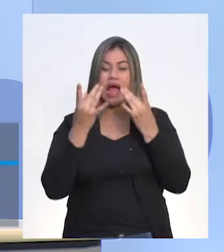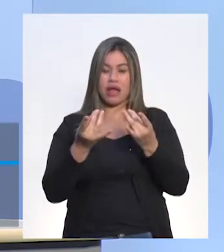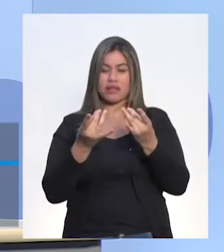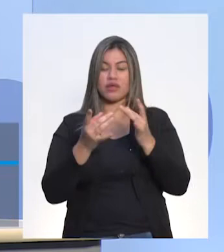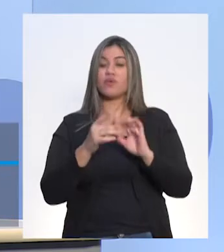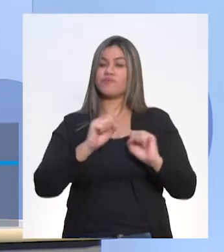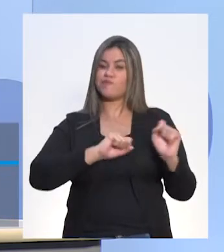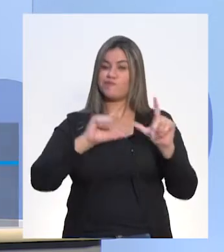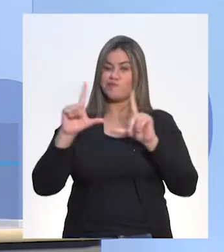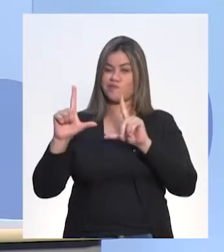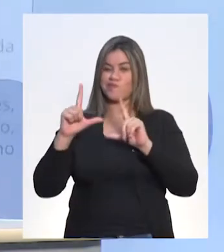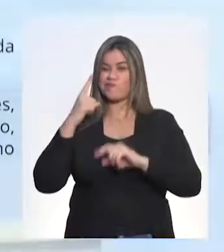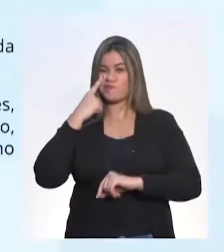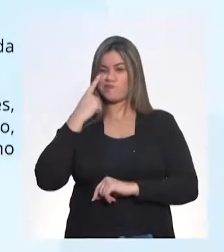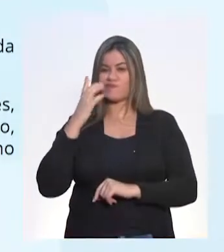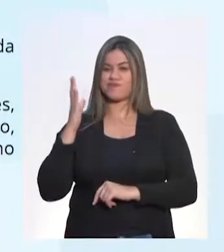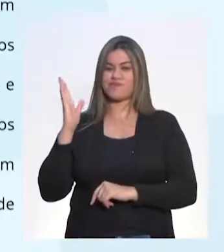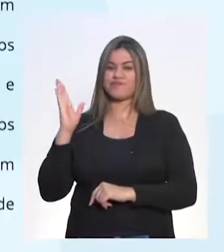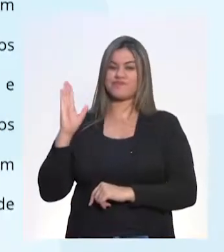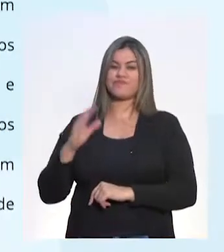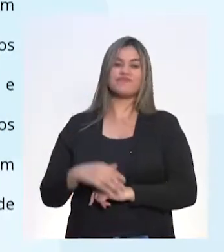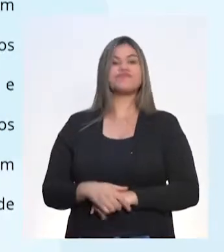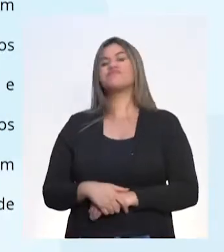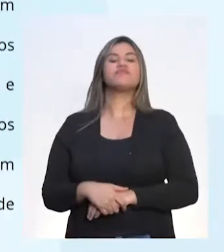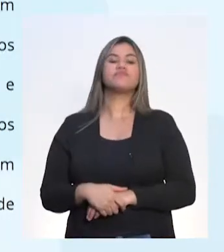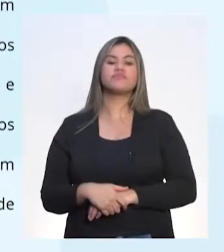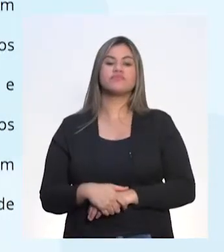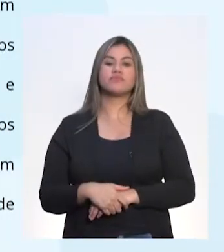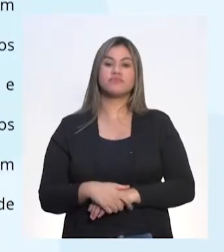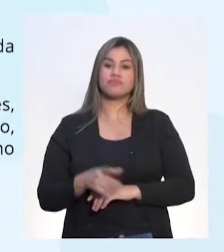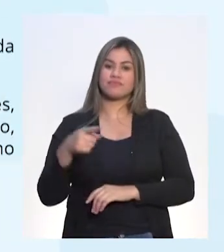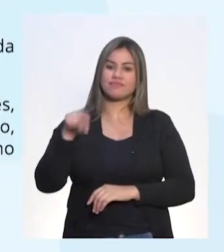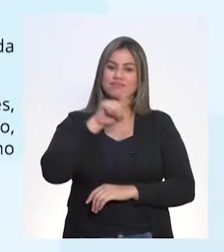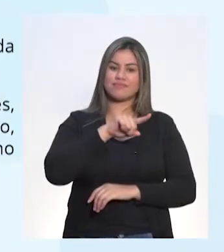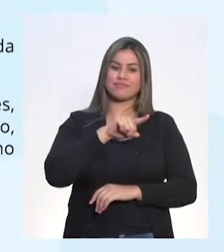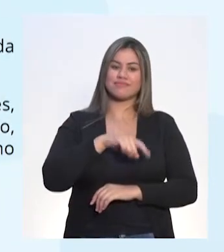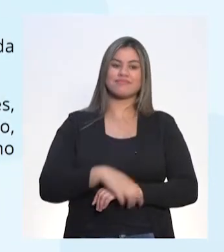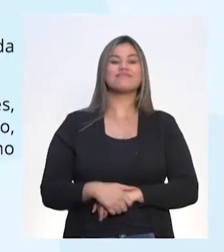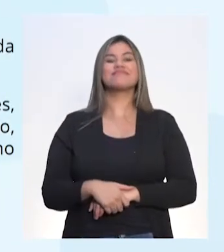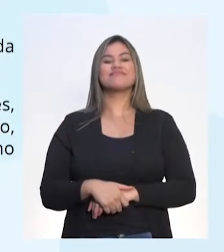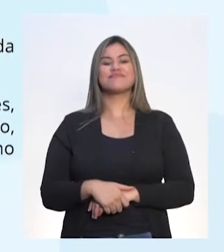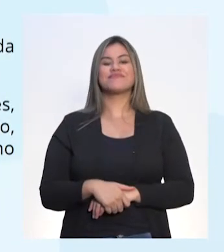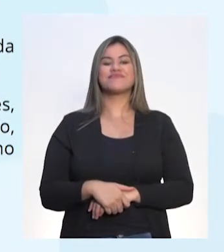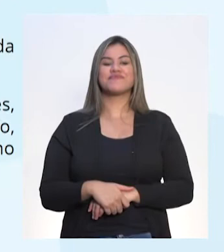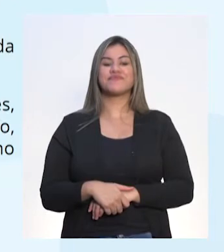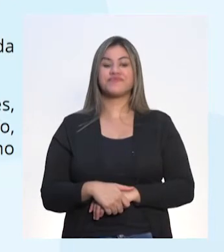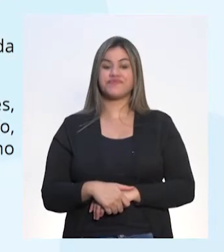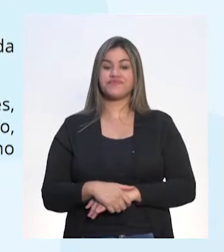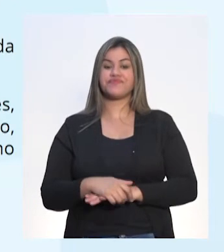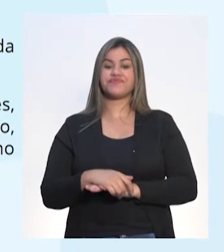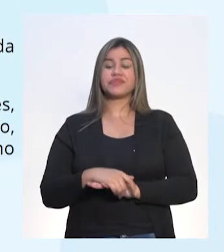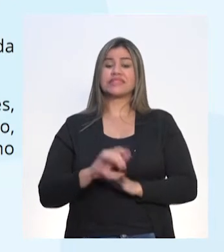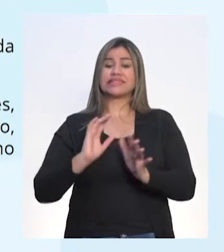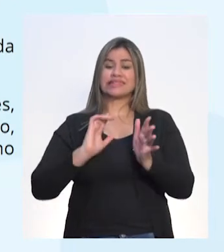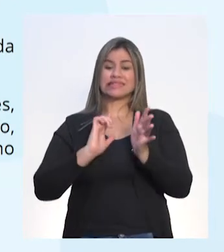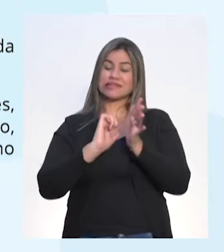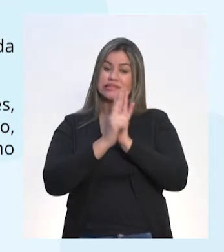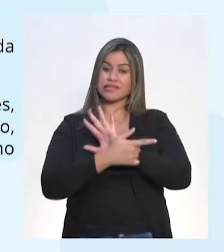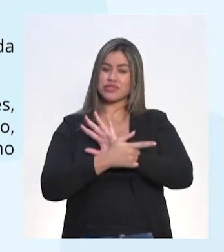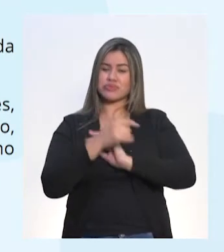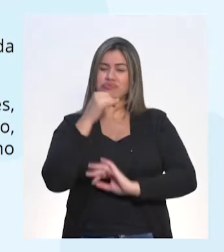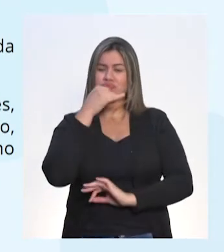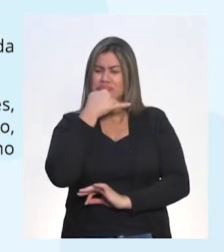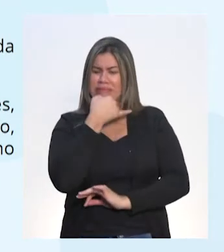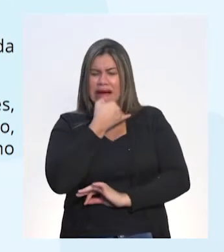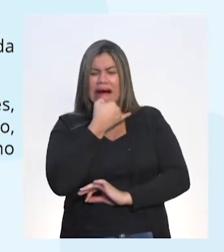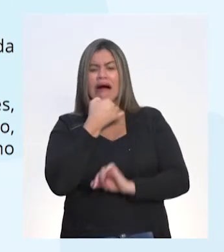Então, na tela, por favor, que a gente vai ver esses detalhes. Olha só, não é antes... Isto, ao gênero dramático. São os textos escritos